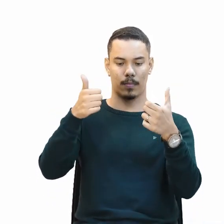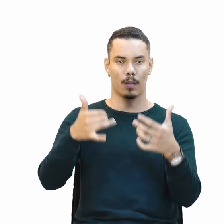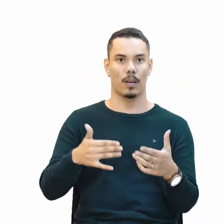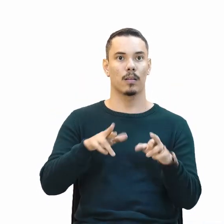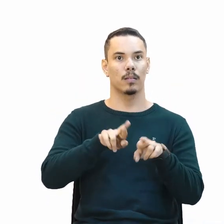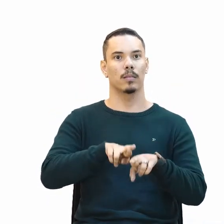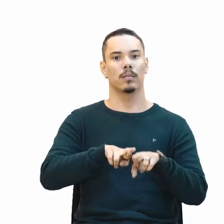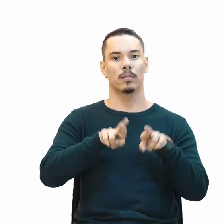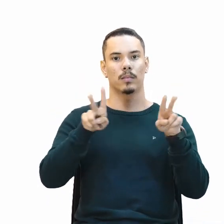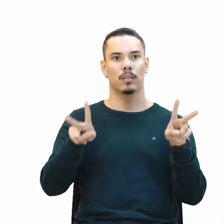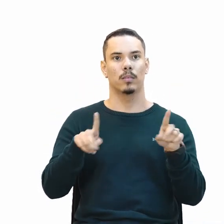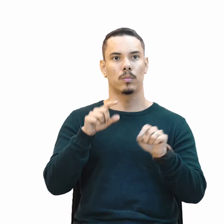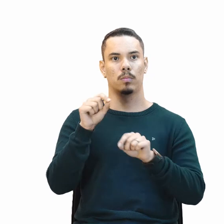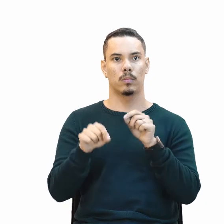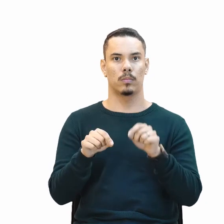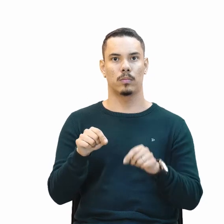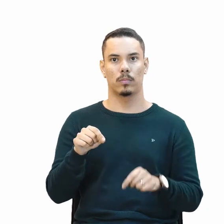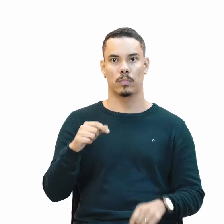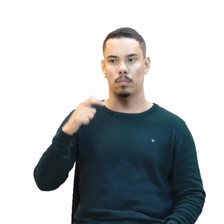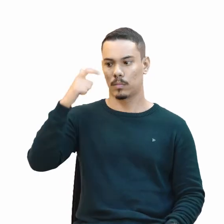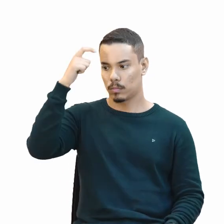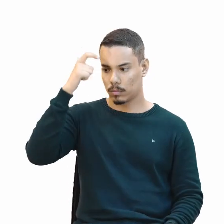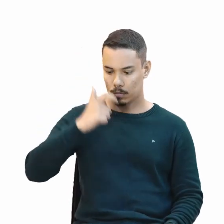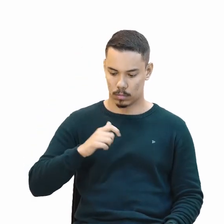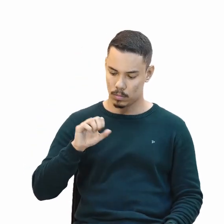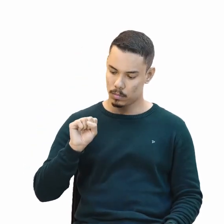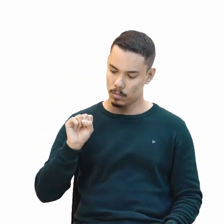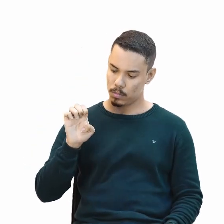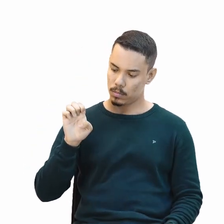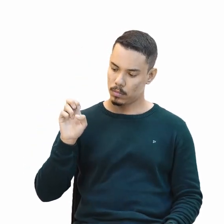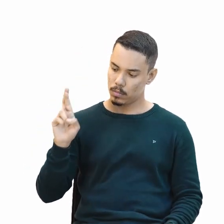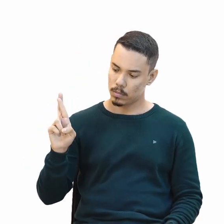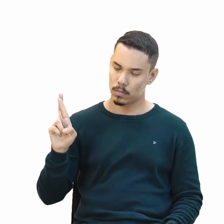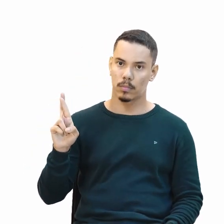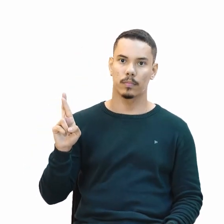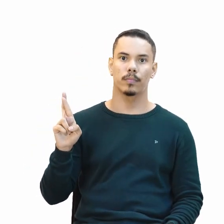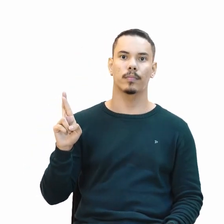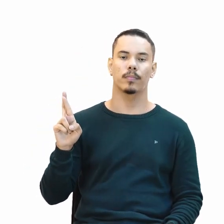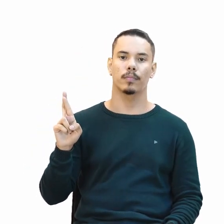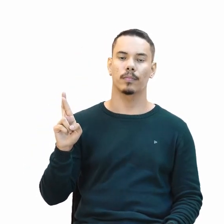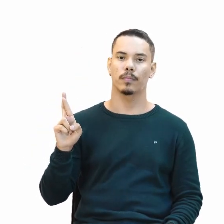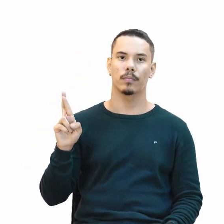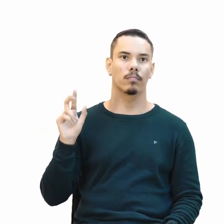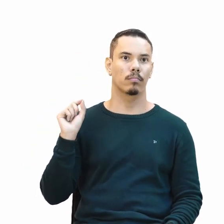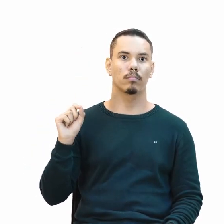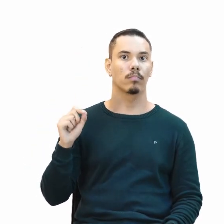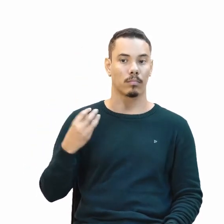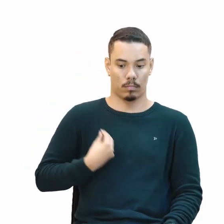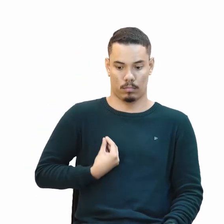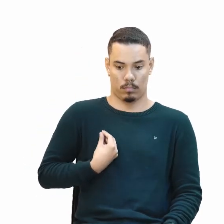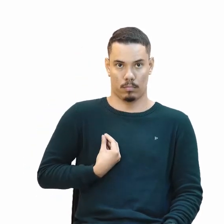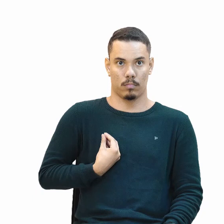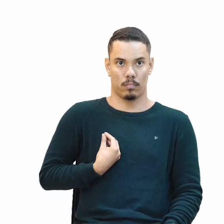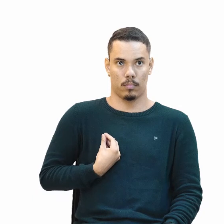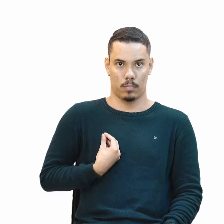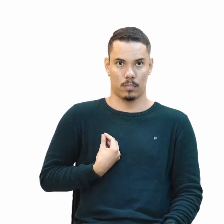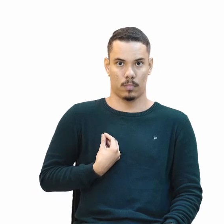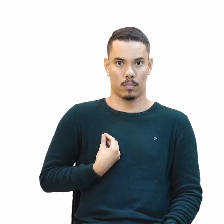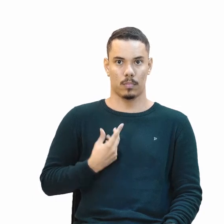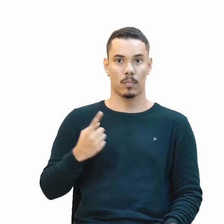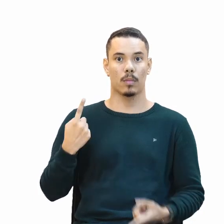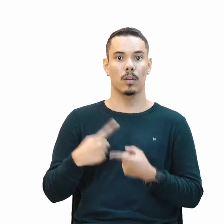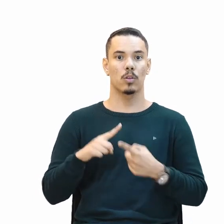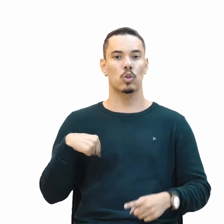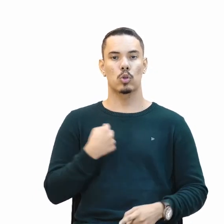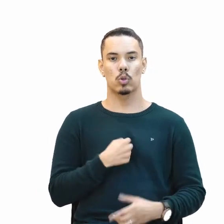ser. Ser, que no caso é a existência, aquilo que os nossos